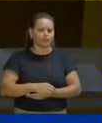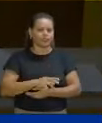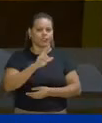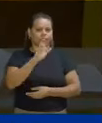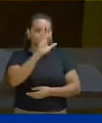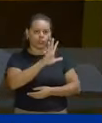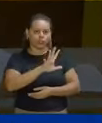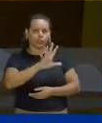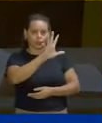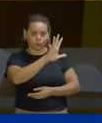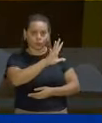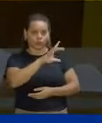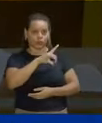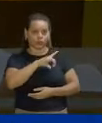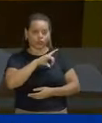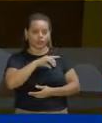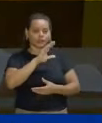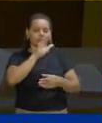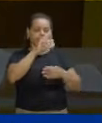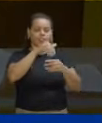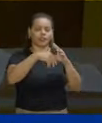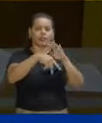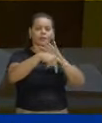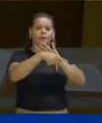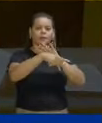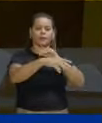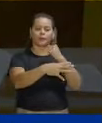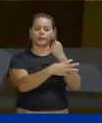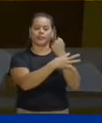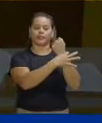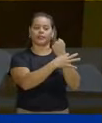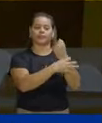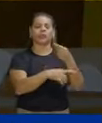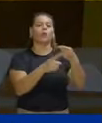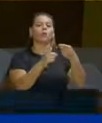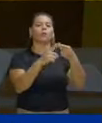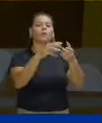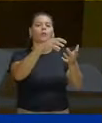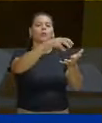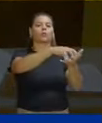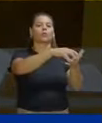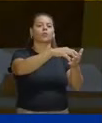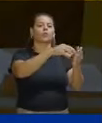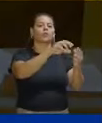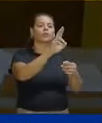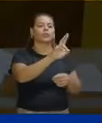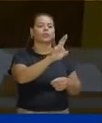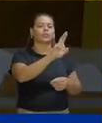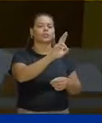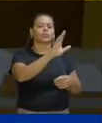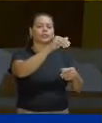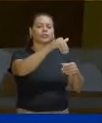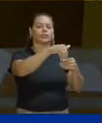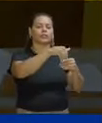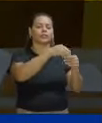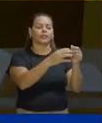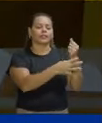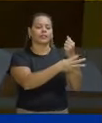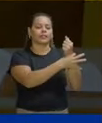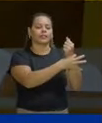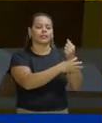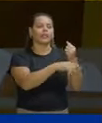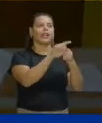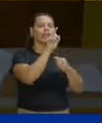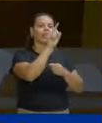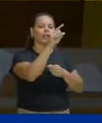regionais eleitorais das garantias. O primeiro núcleo regional eleitoral das garantias seria a